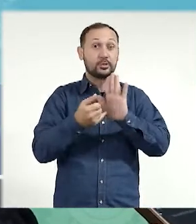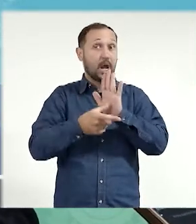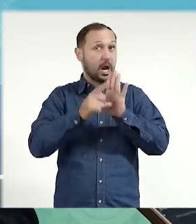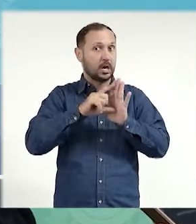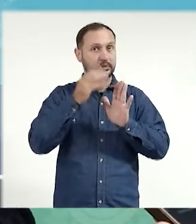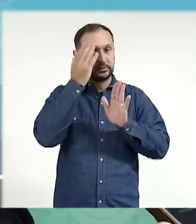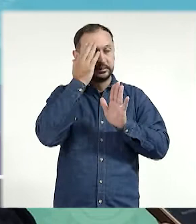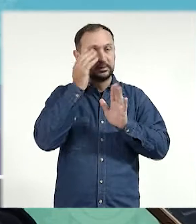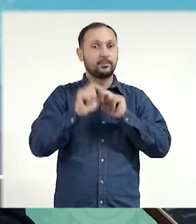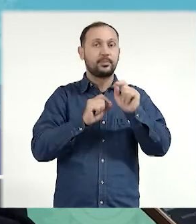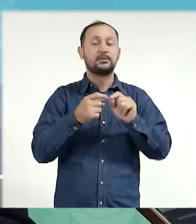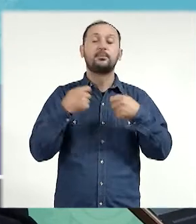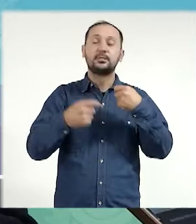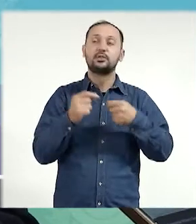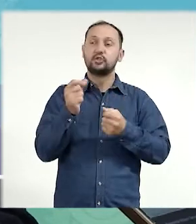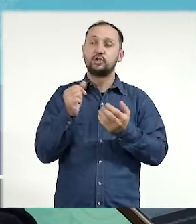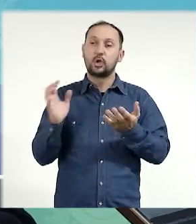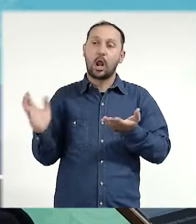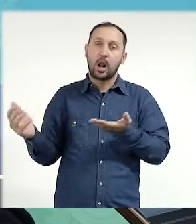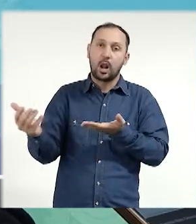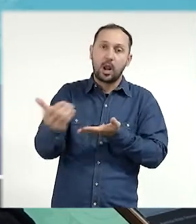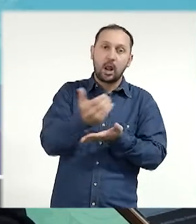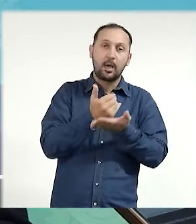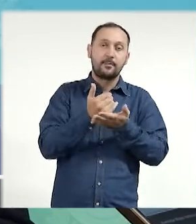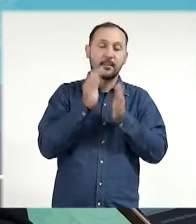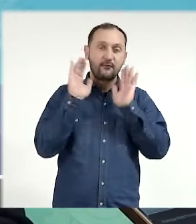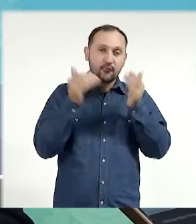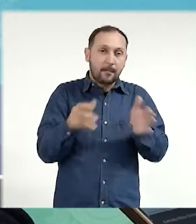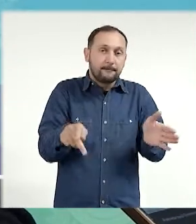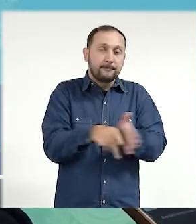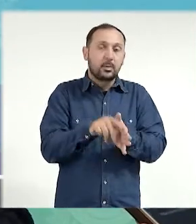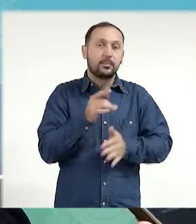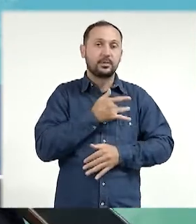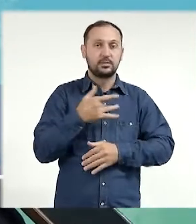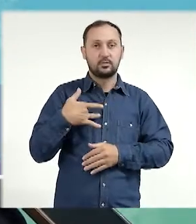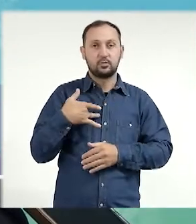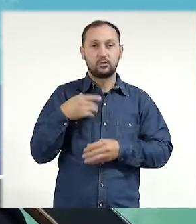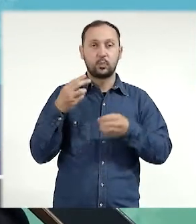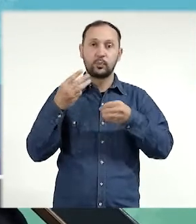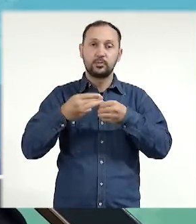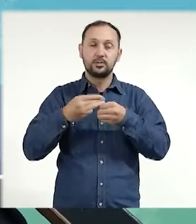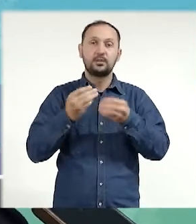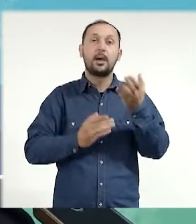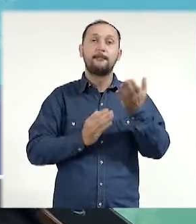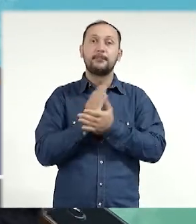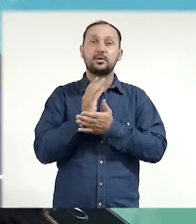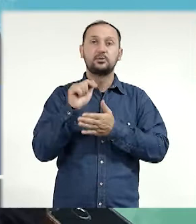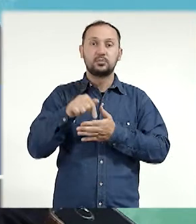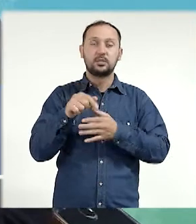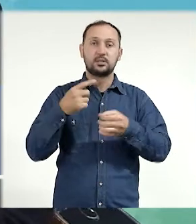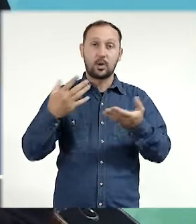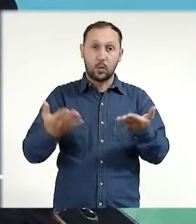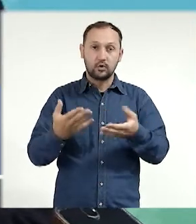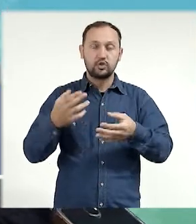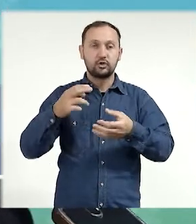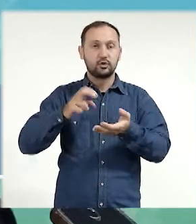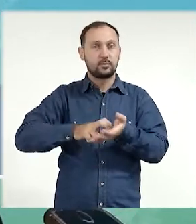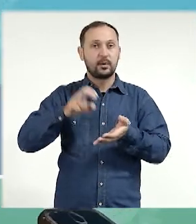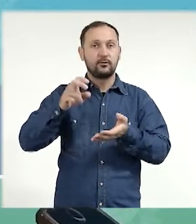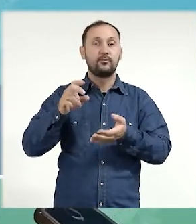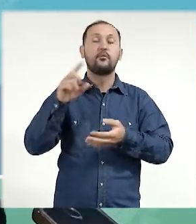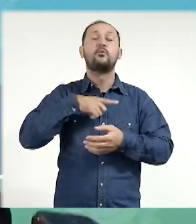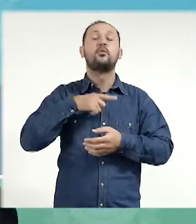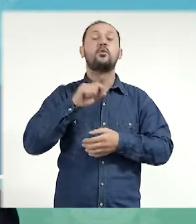pandemia, você tem que alocar recursos a mais, às vezes, na saúde. E um dos municípios que foi aprovado nesta manhã